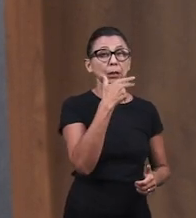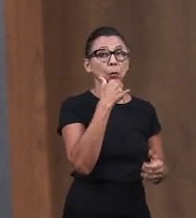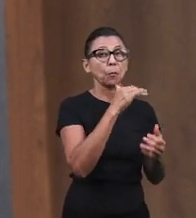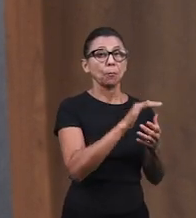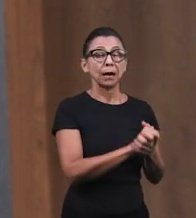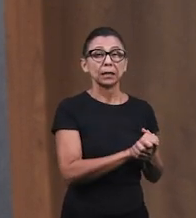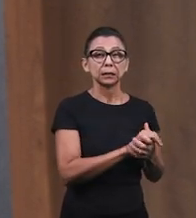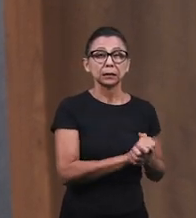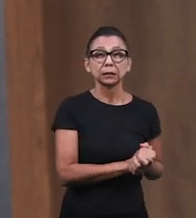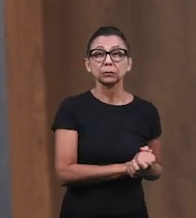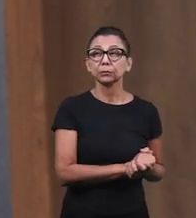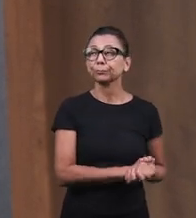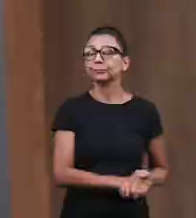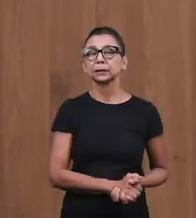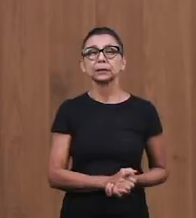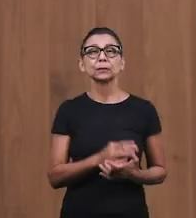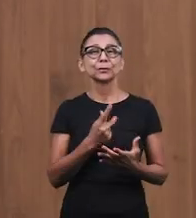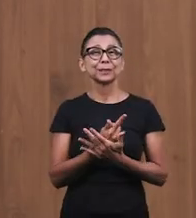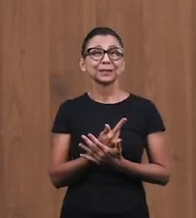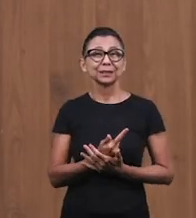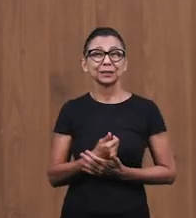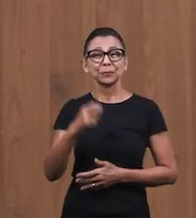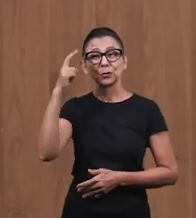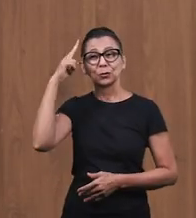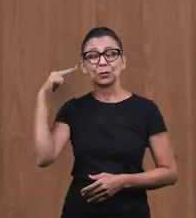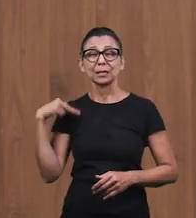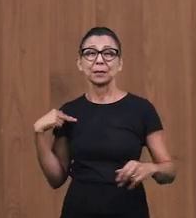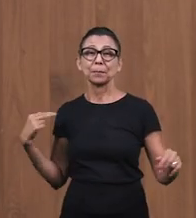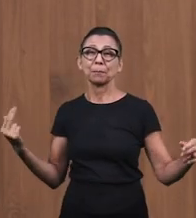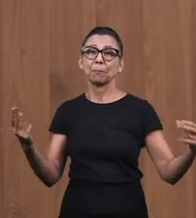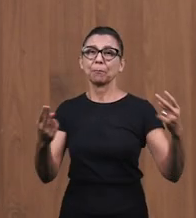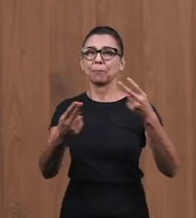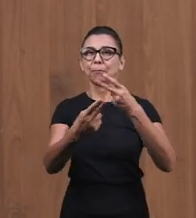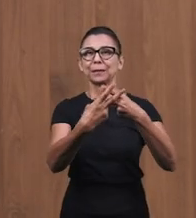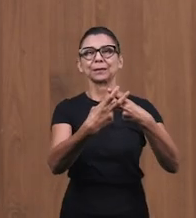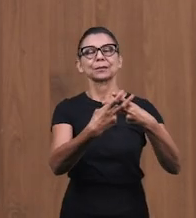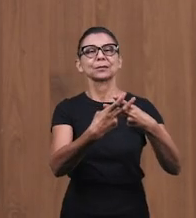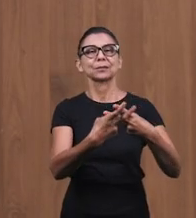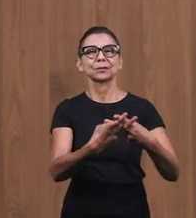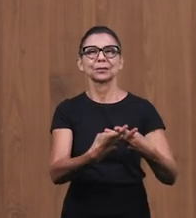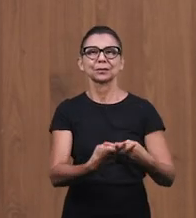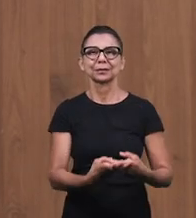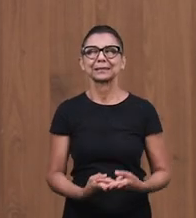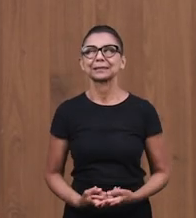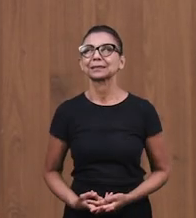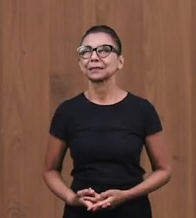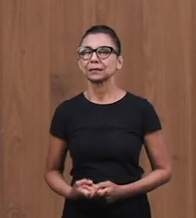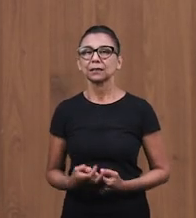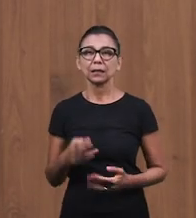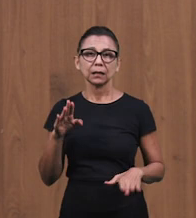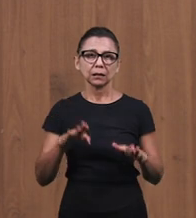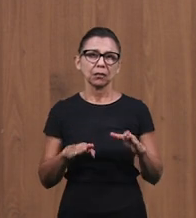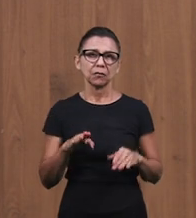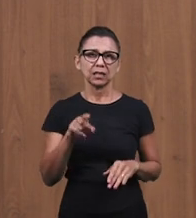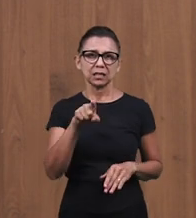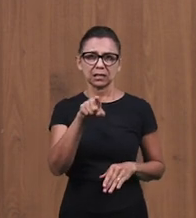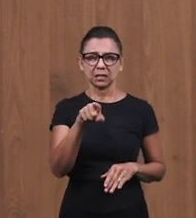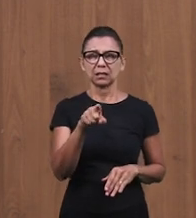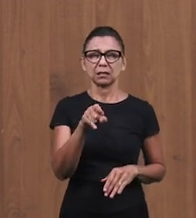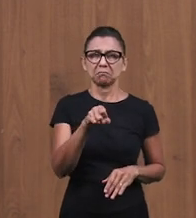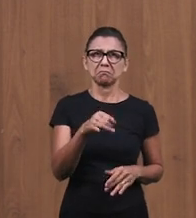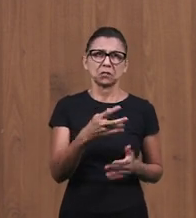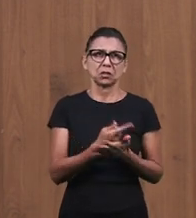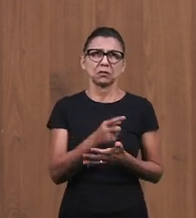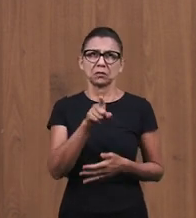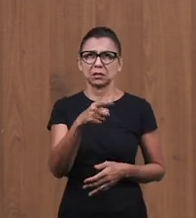que ele não cometeu. Olha, talvez algum de nós, naquela situação, estivesse emburrado, murmurando,